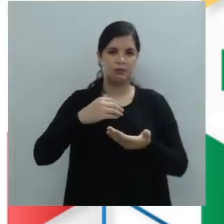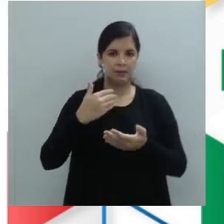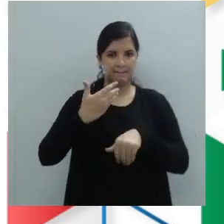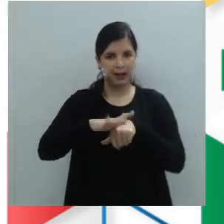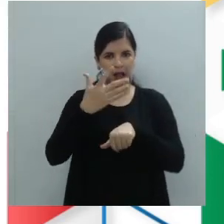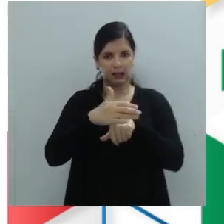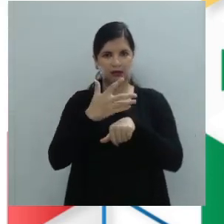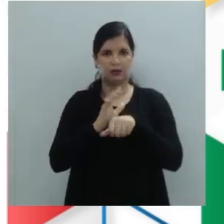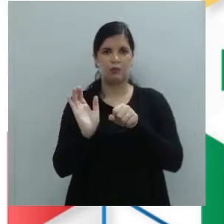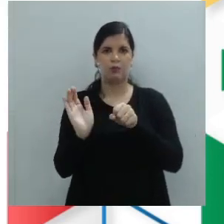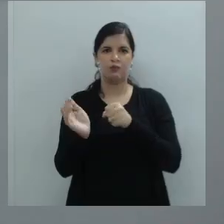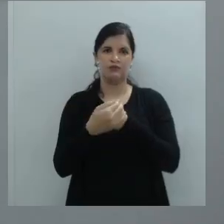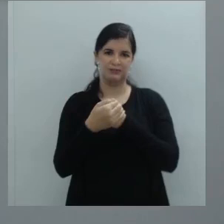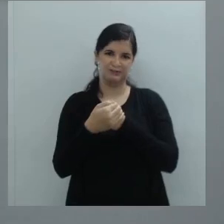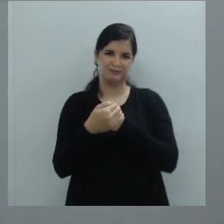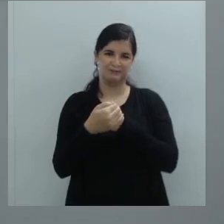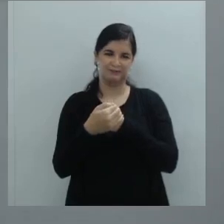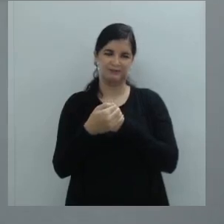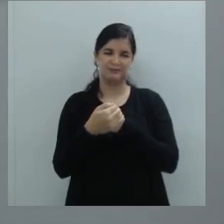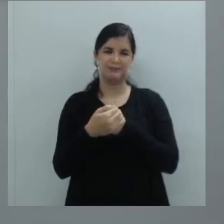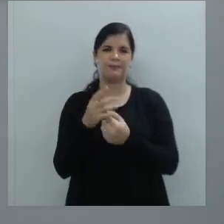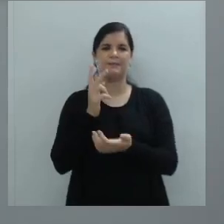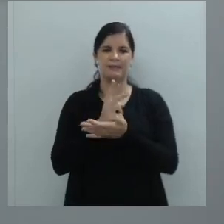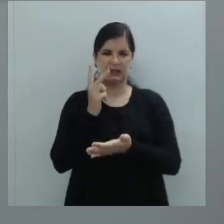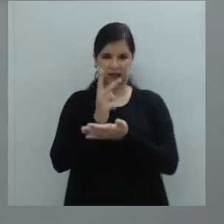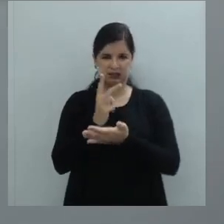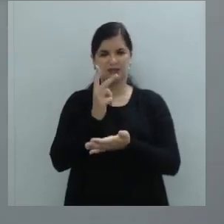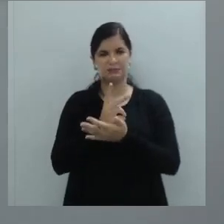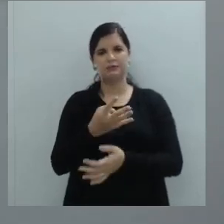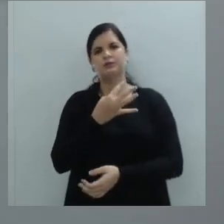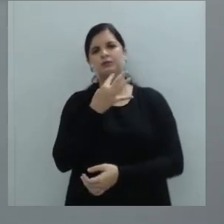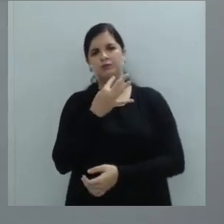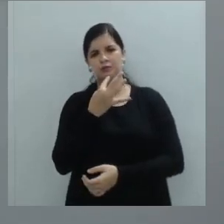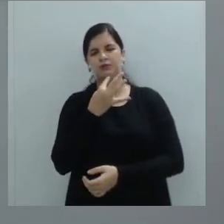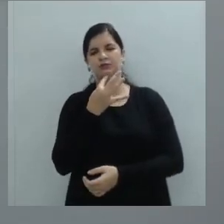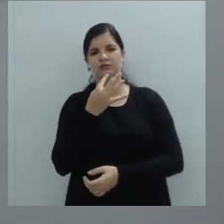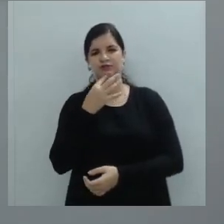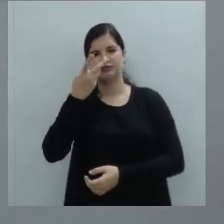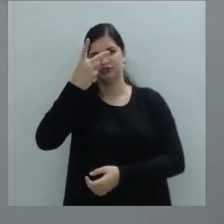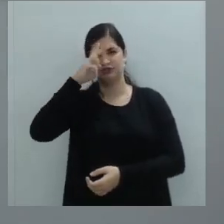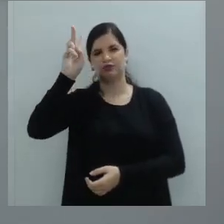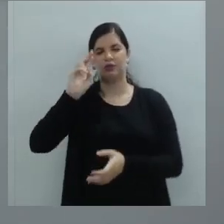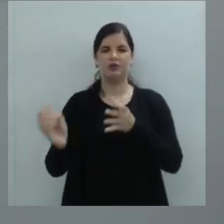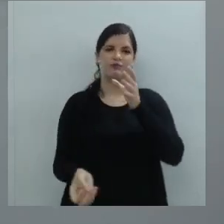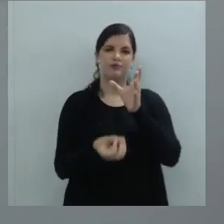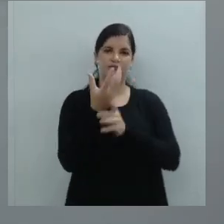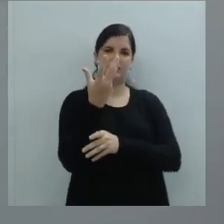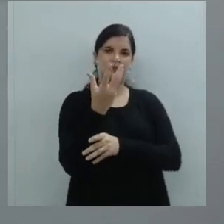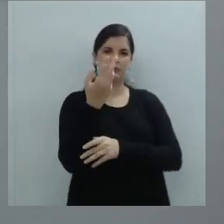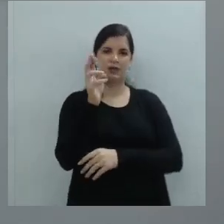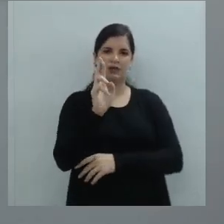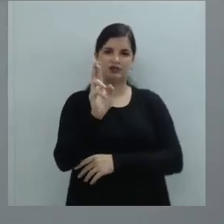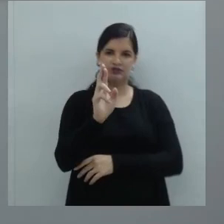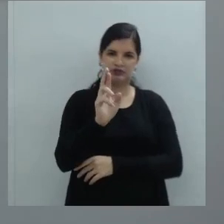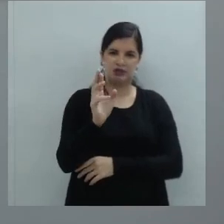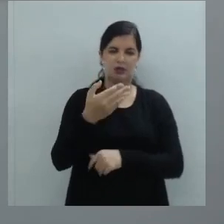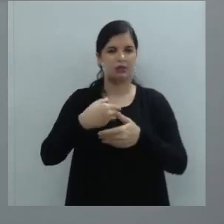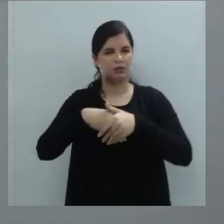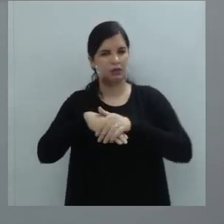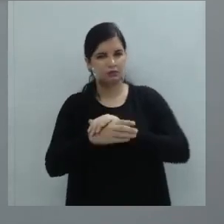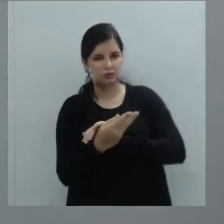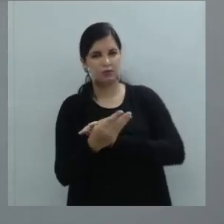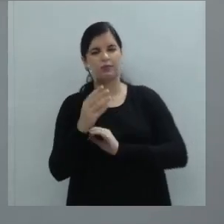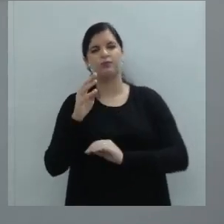de ocultismo. Vejam só, é sempre bom a gente conhecer a história do fundador de uma religião, de uma